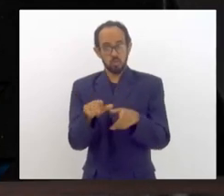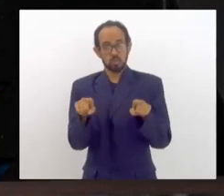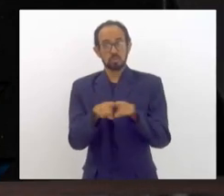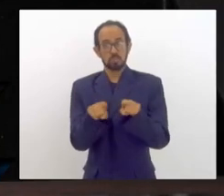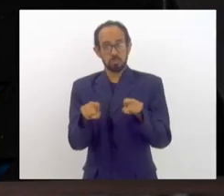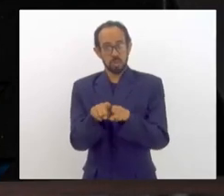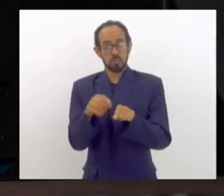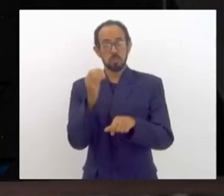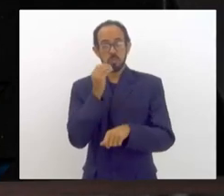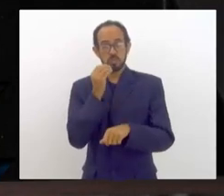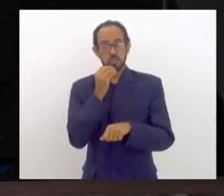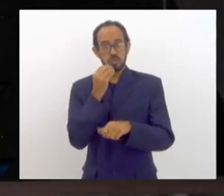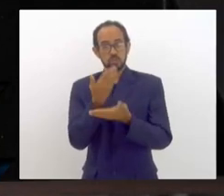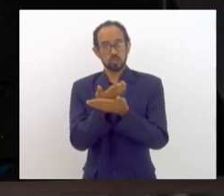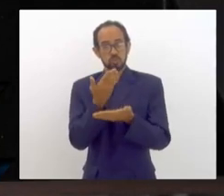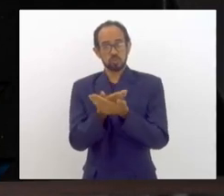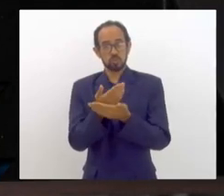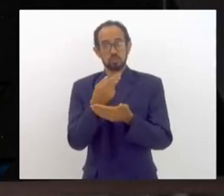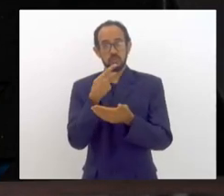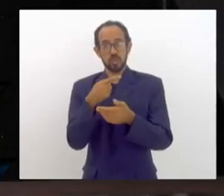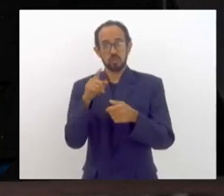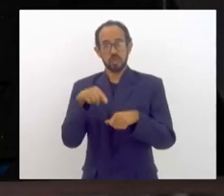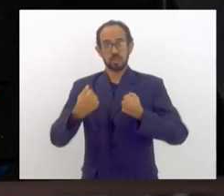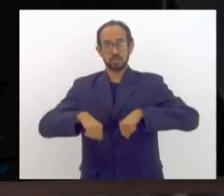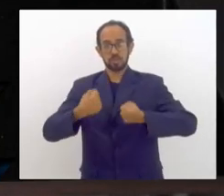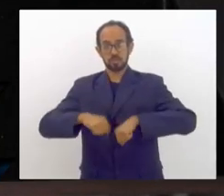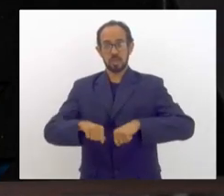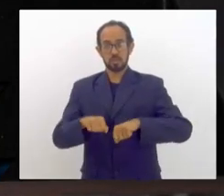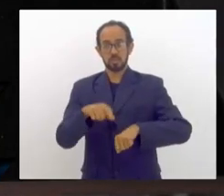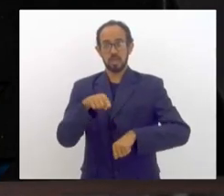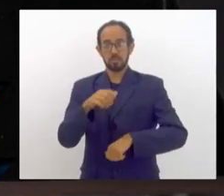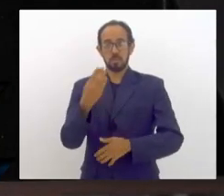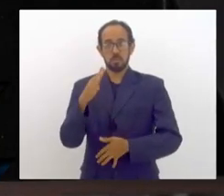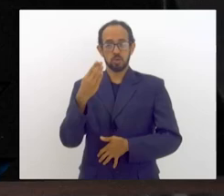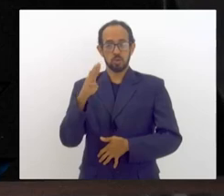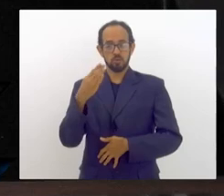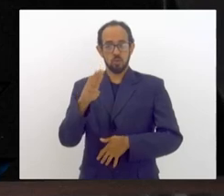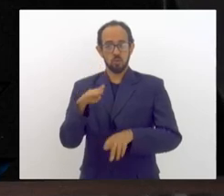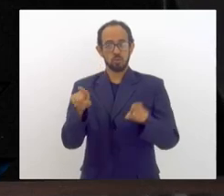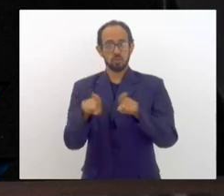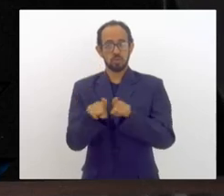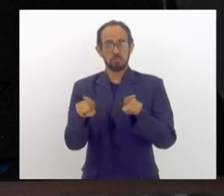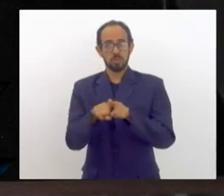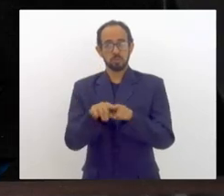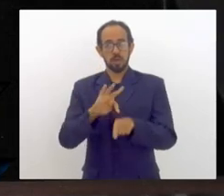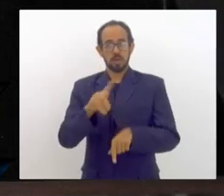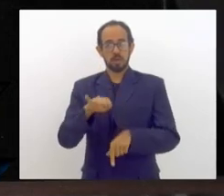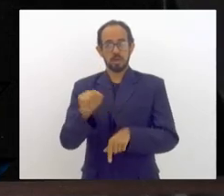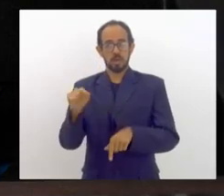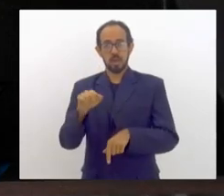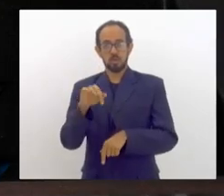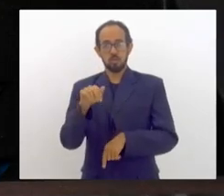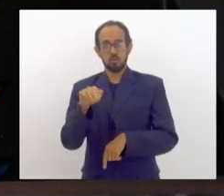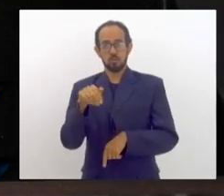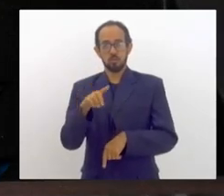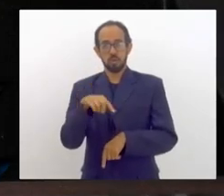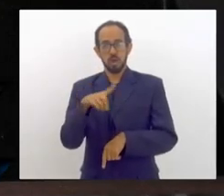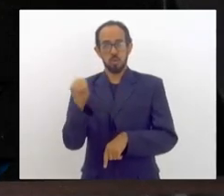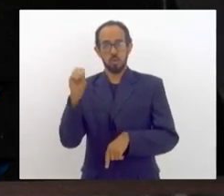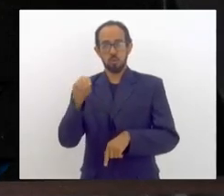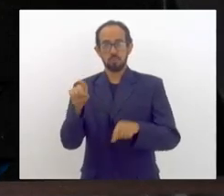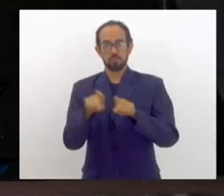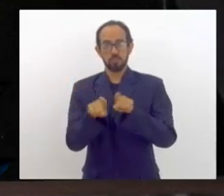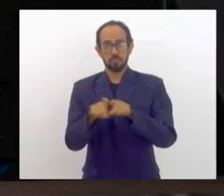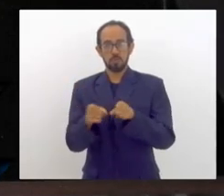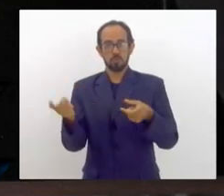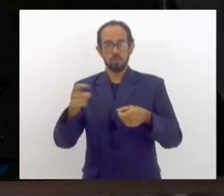os estudos indicam que são necessárias, como uma ligação para Botafogo, como uma ligação para a Ilha do Fundão, a retomada das barcas